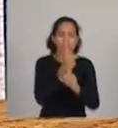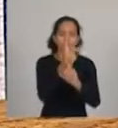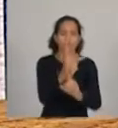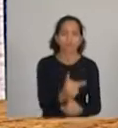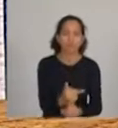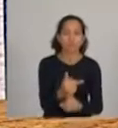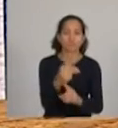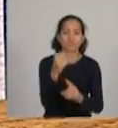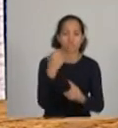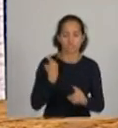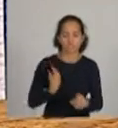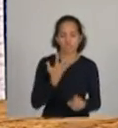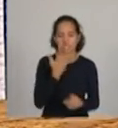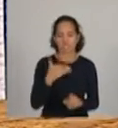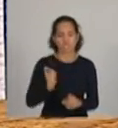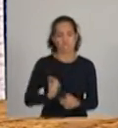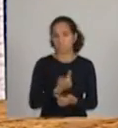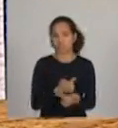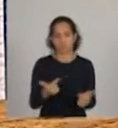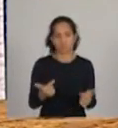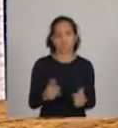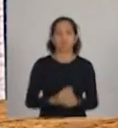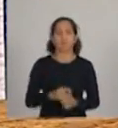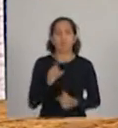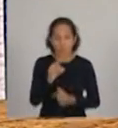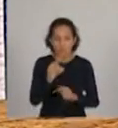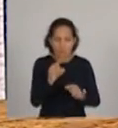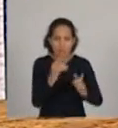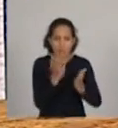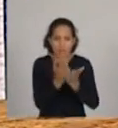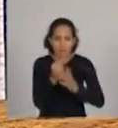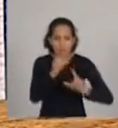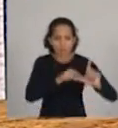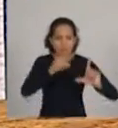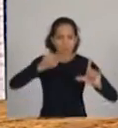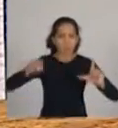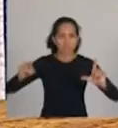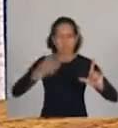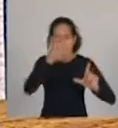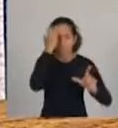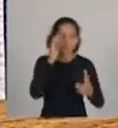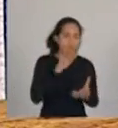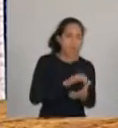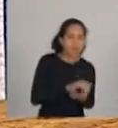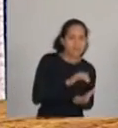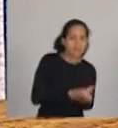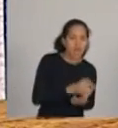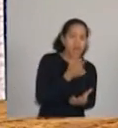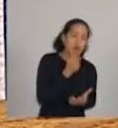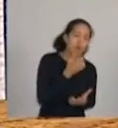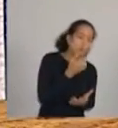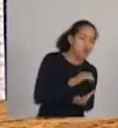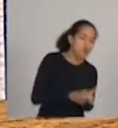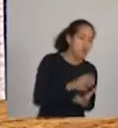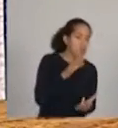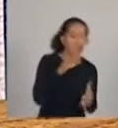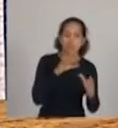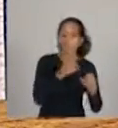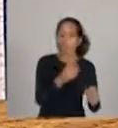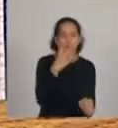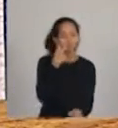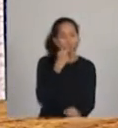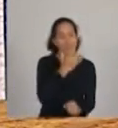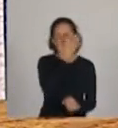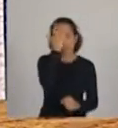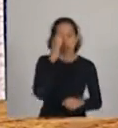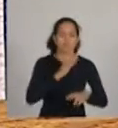que lá tem as estatísticas, quantos por cento dos casais não querem adotar crianças com deficiência, não querem adotar crianças com problema de